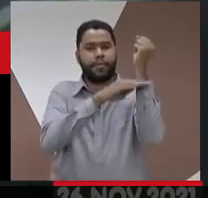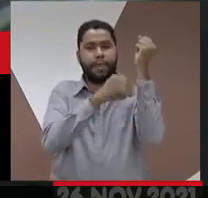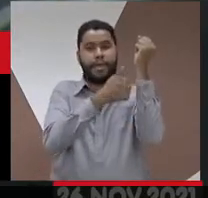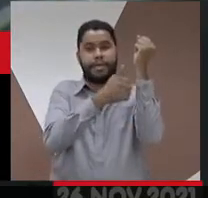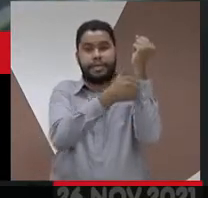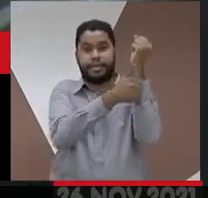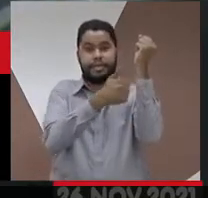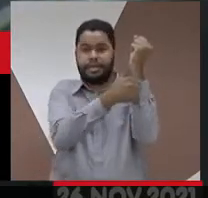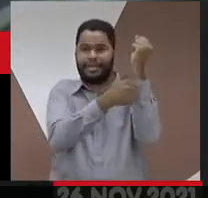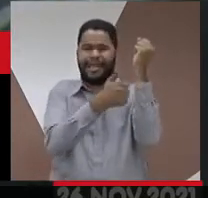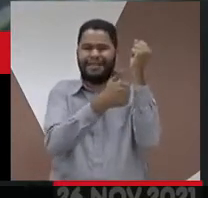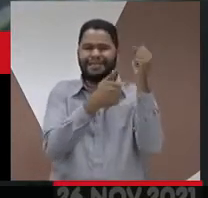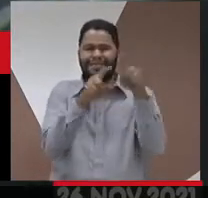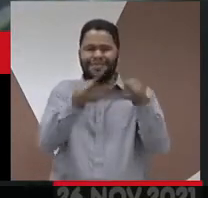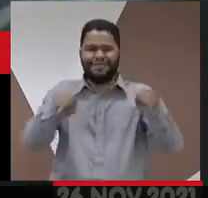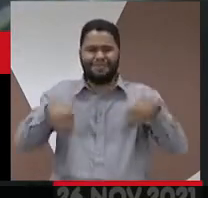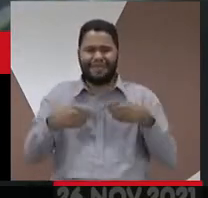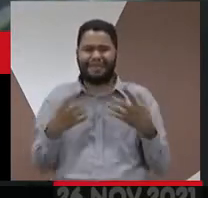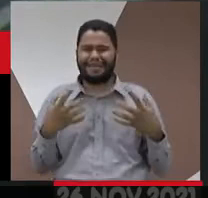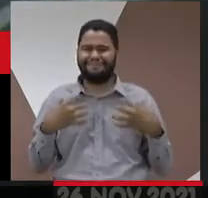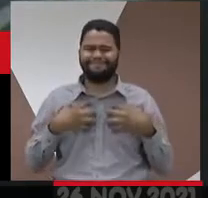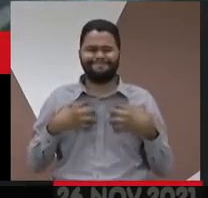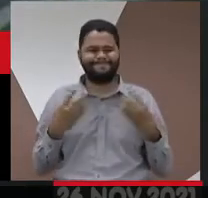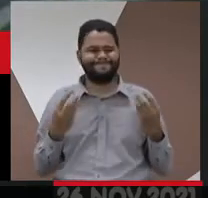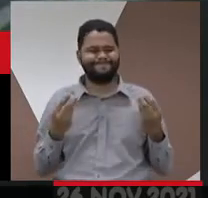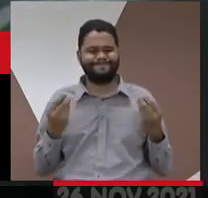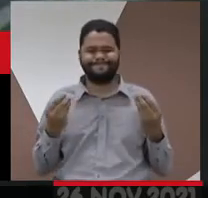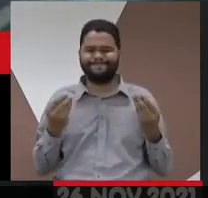extremamente desconfortável, sem